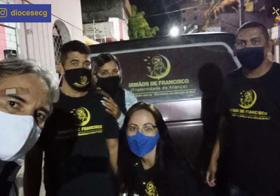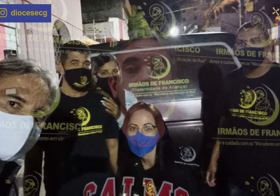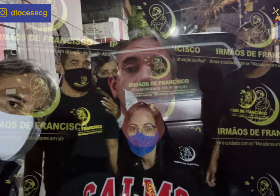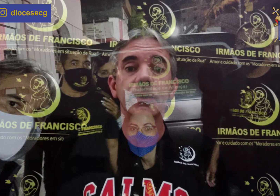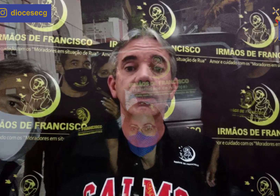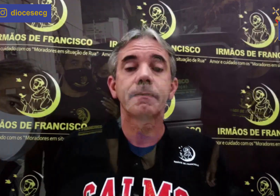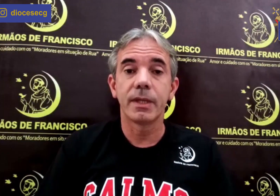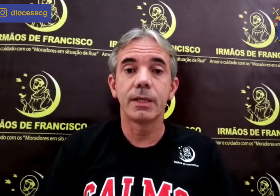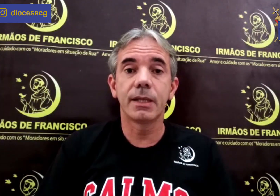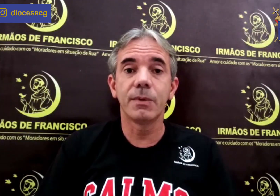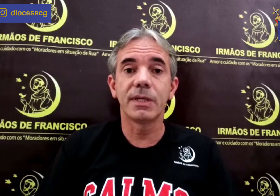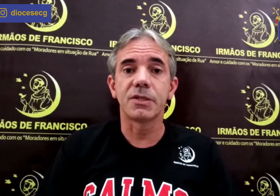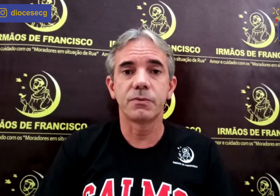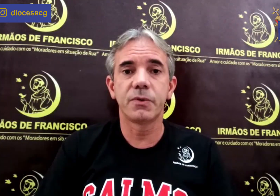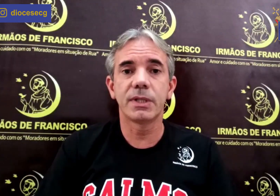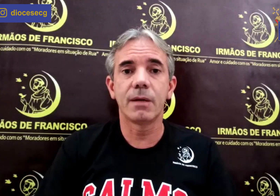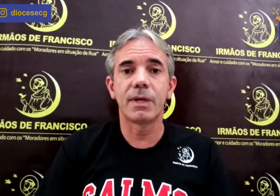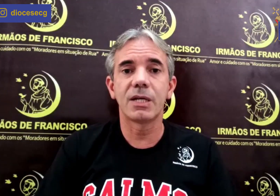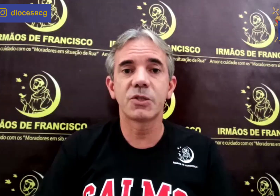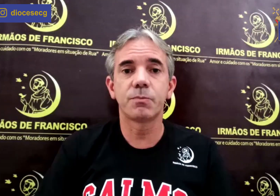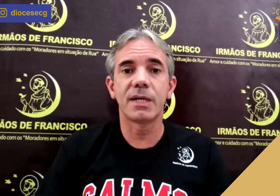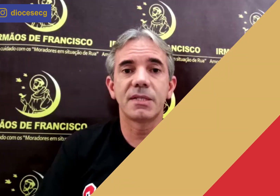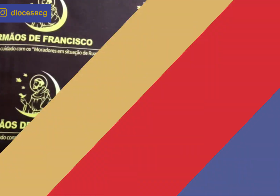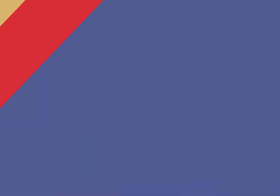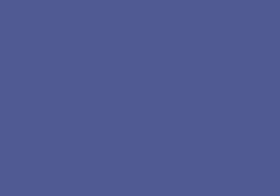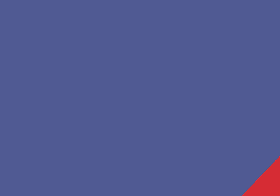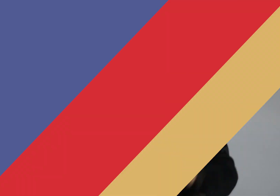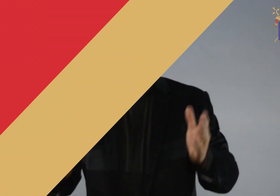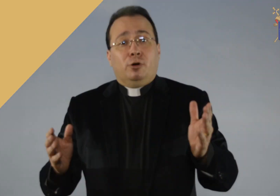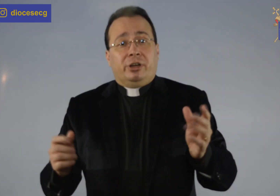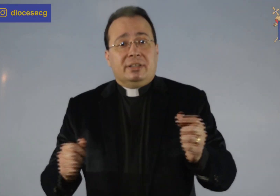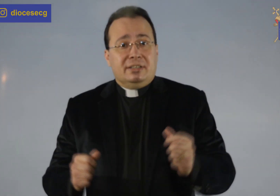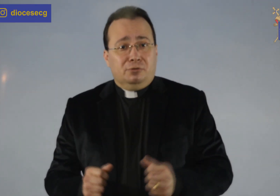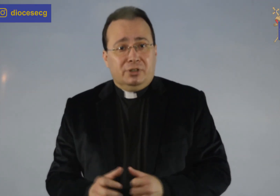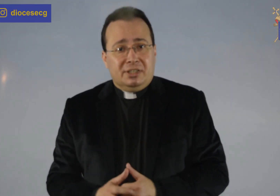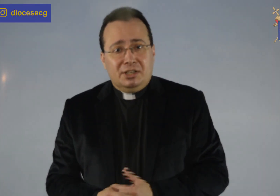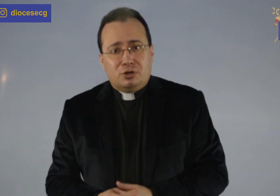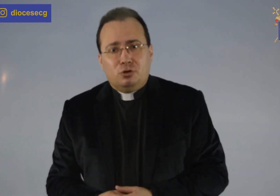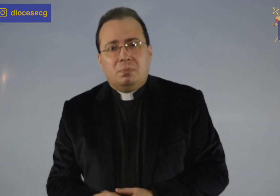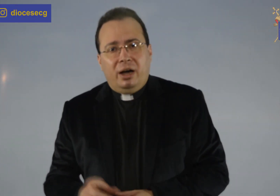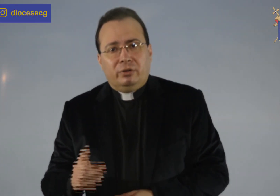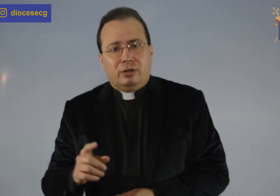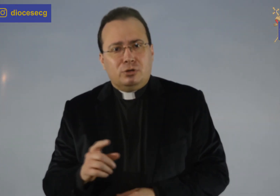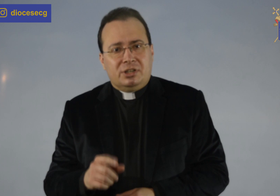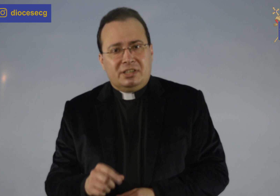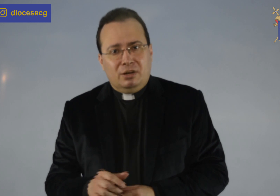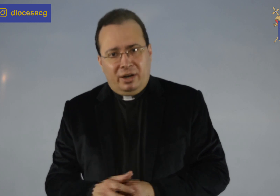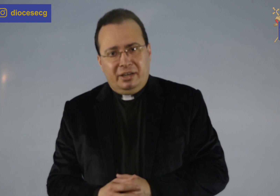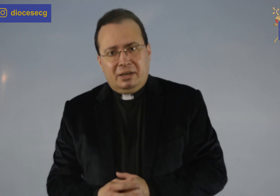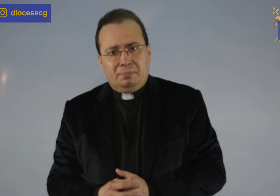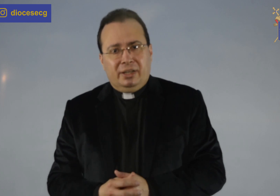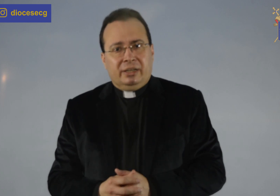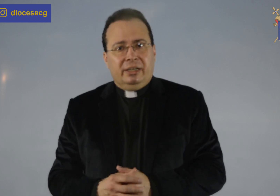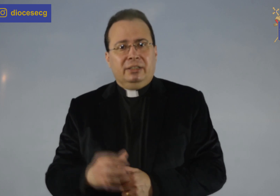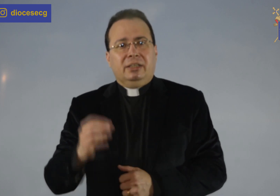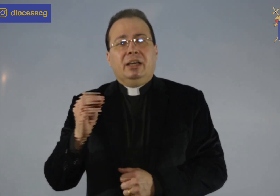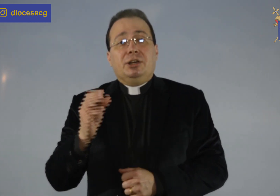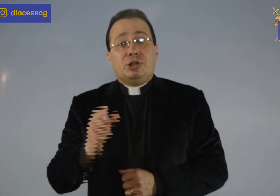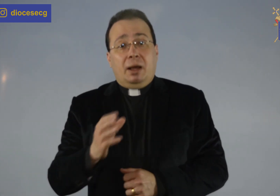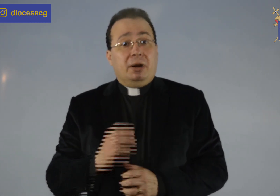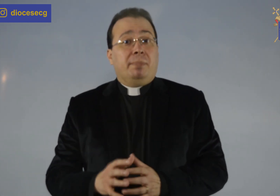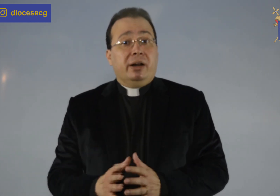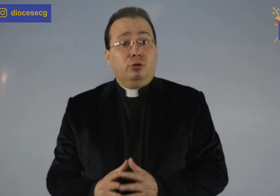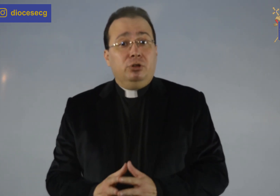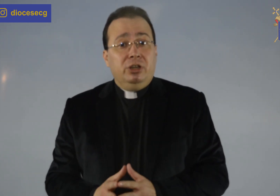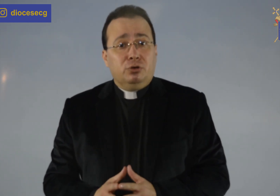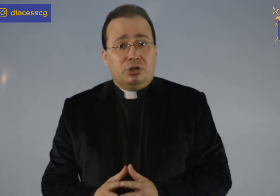área de saúde. Então é isso. Forte abraço, paz e bem. A paróquia de São Francisco, no bairro da Conceição, aqui em Campina Grande,